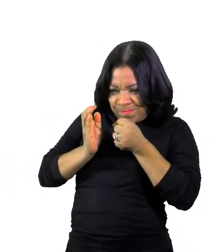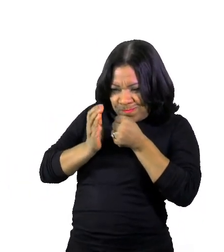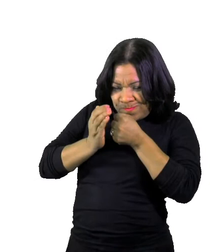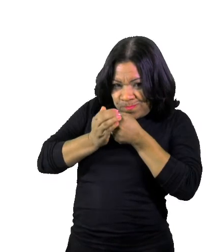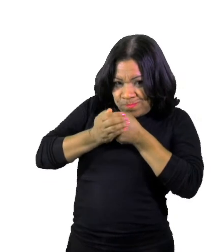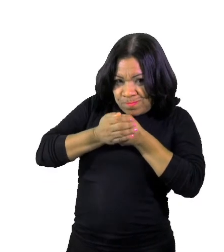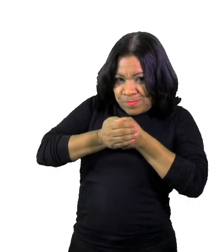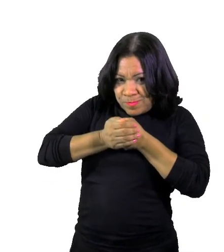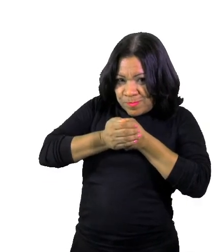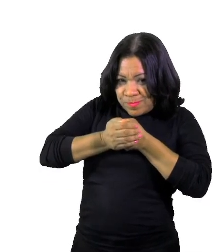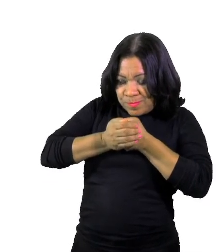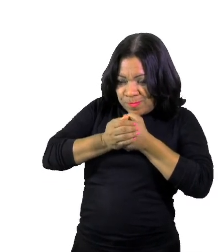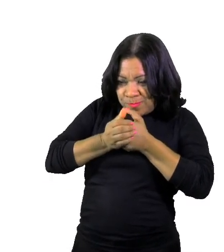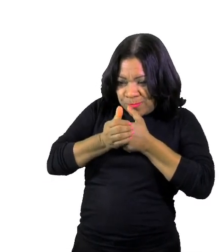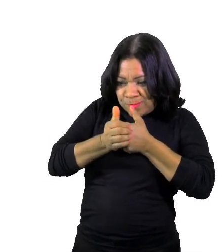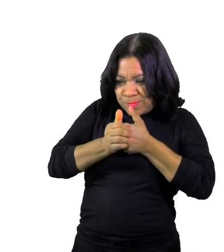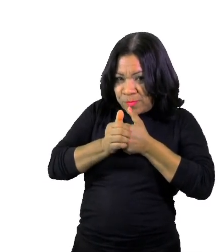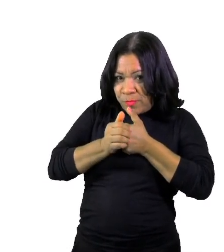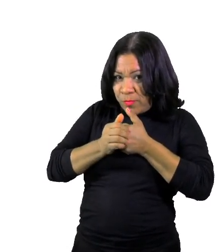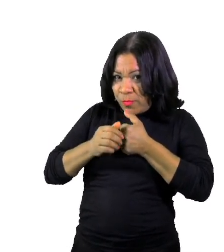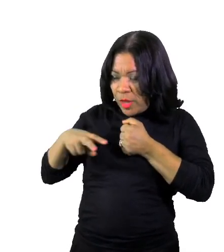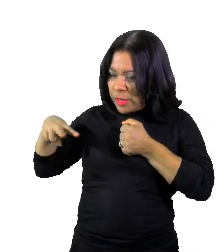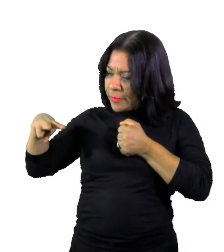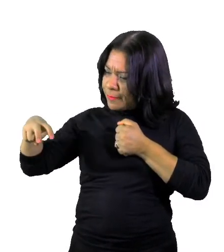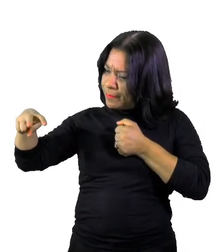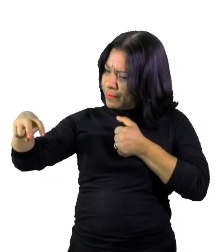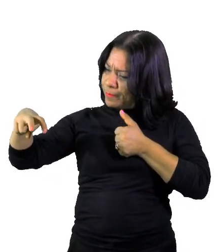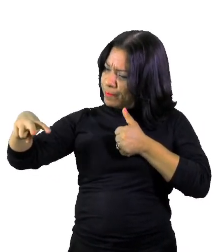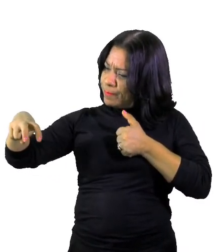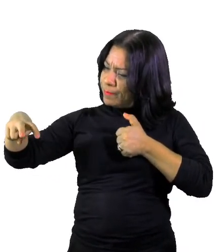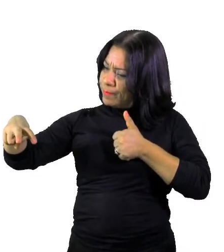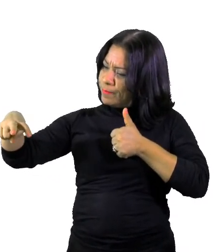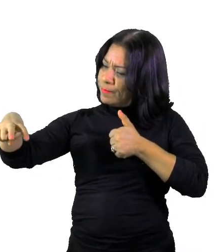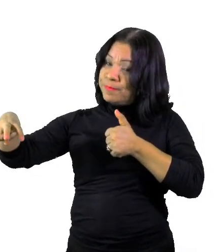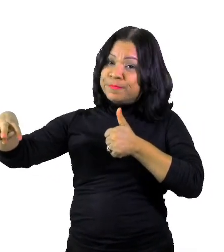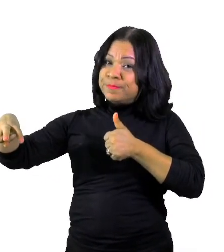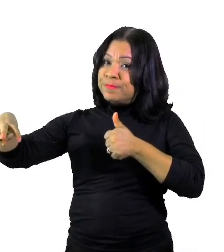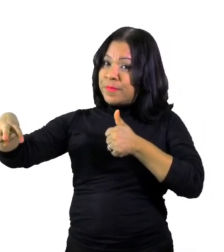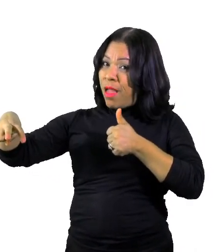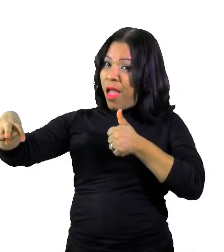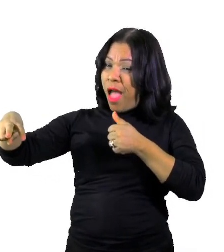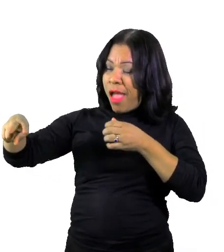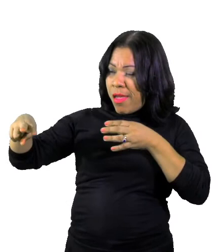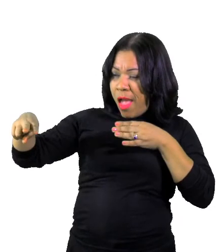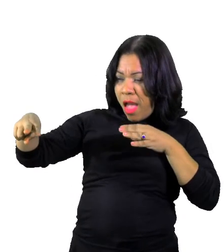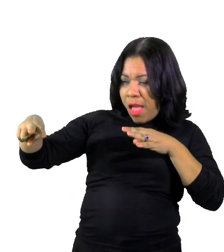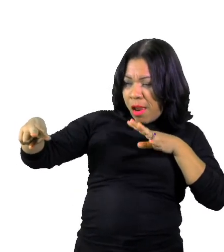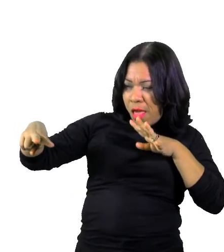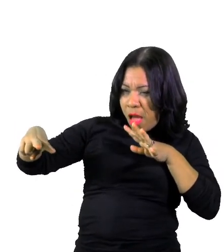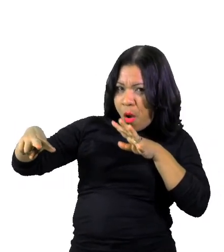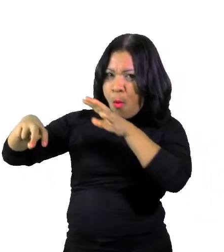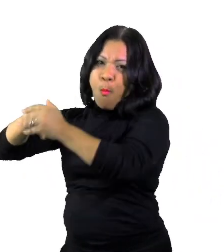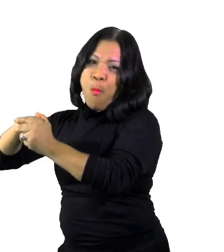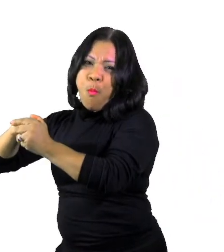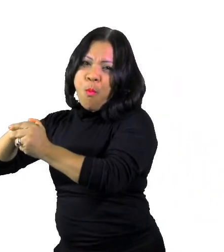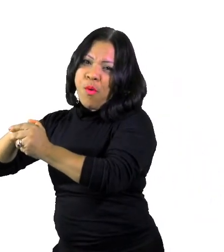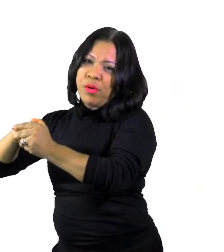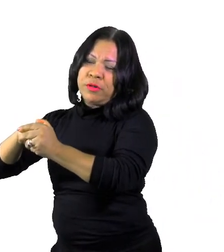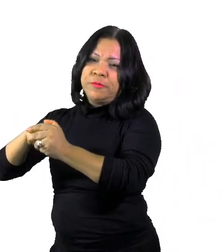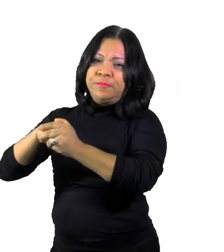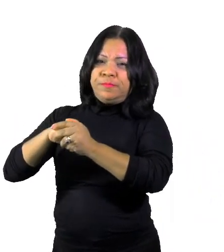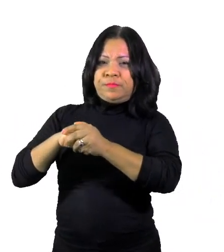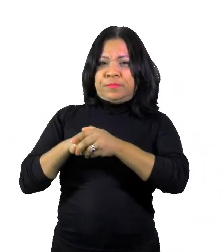segue as presas e salta de repente sobre elas, com uma mordida